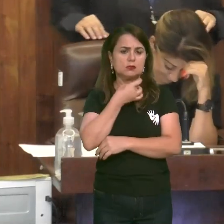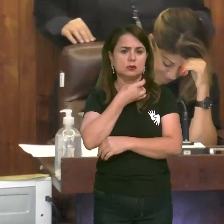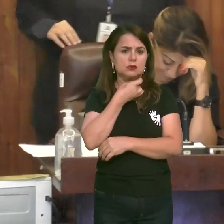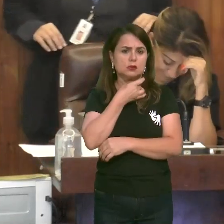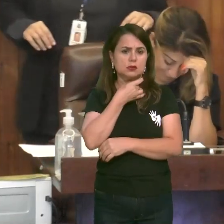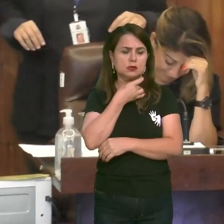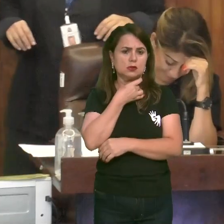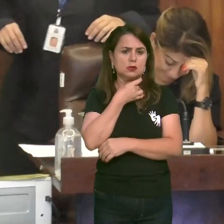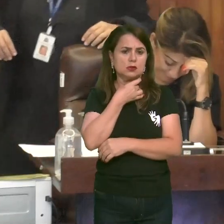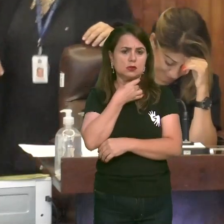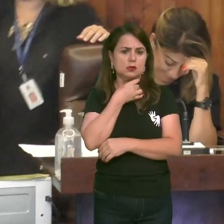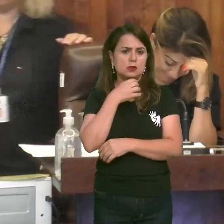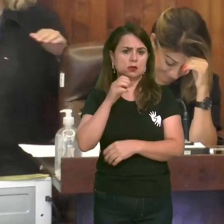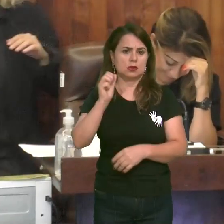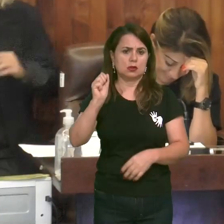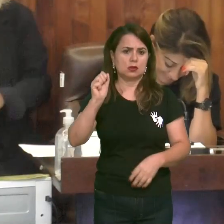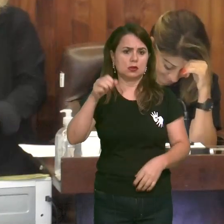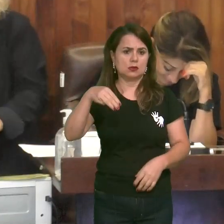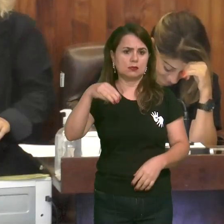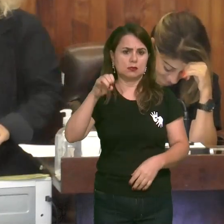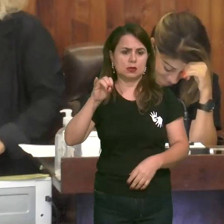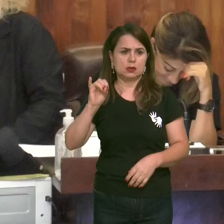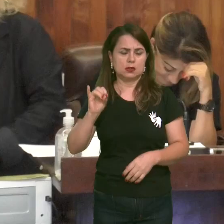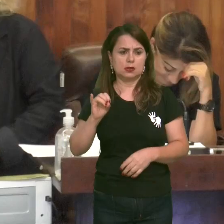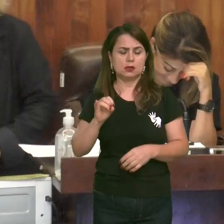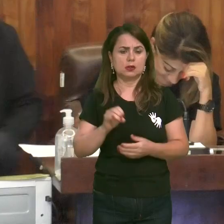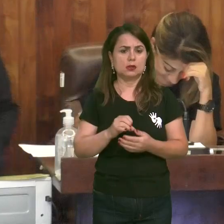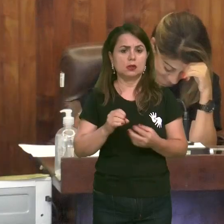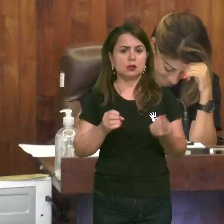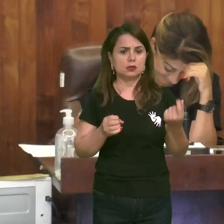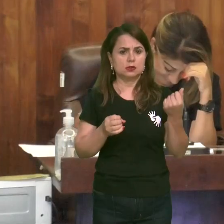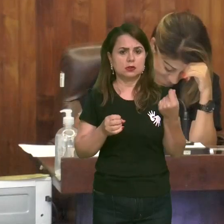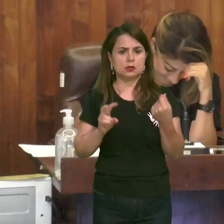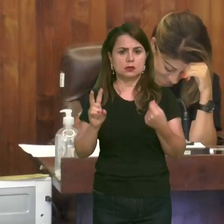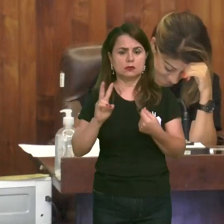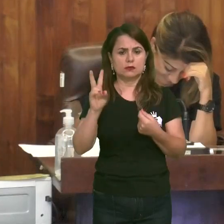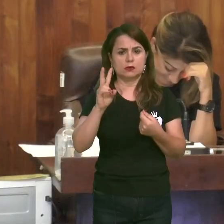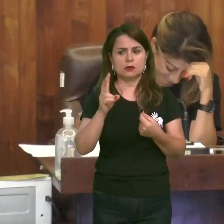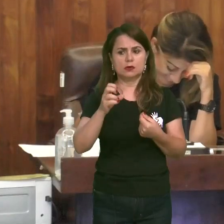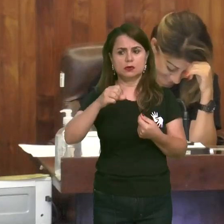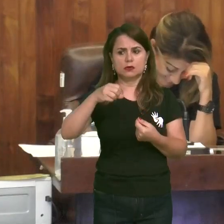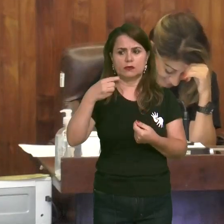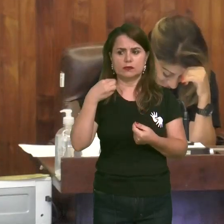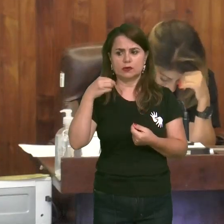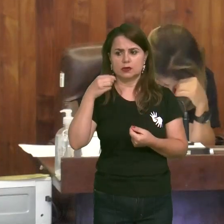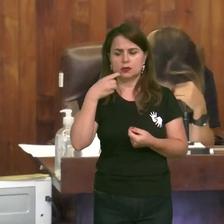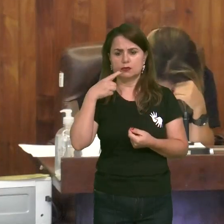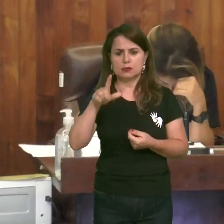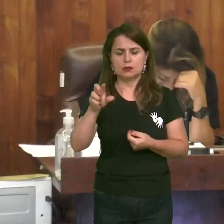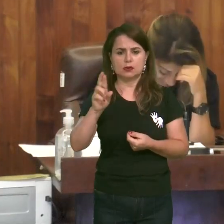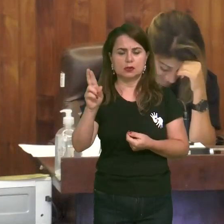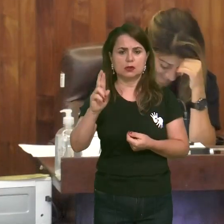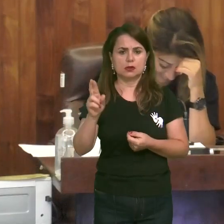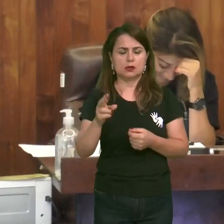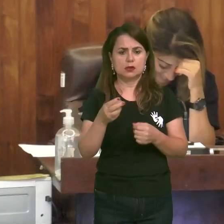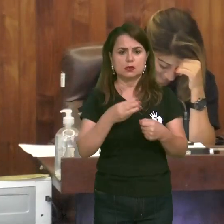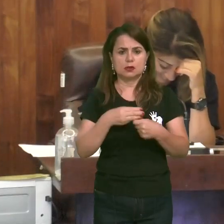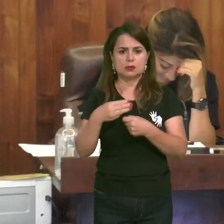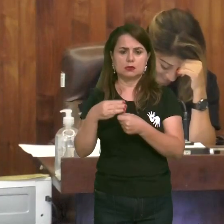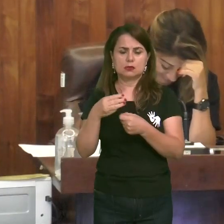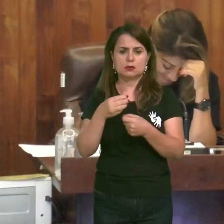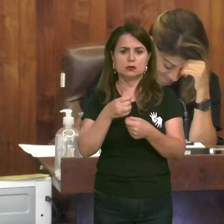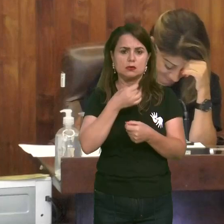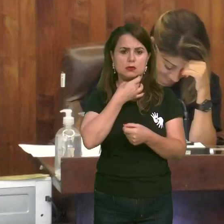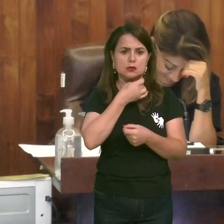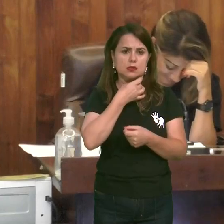inclusive os Amei o recurso financeiro no valor de 90 mil reais constantes do orçamento Geral do município de Marília para